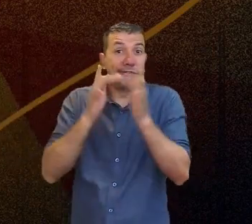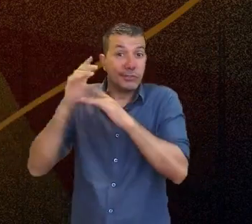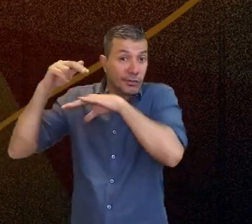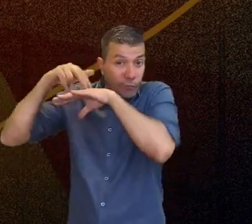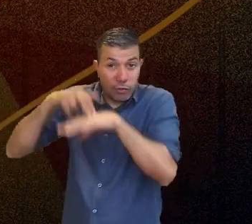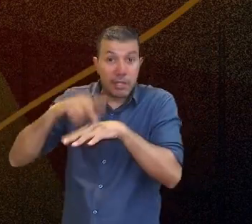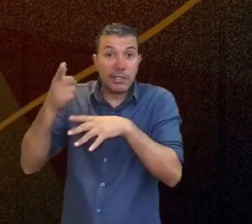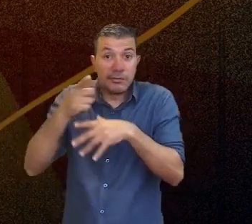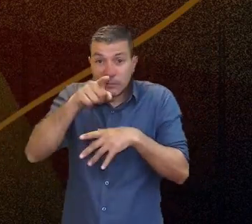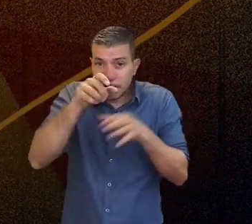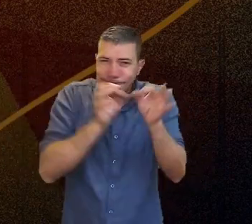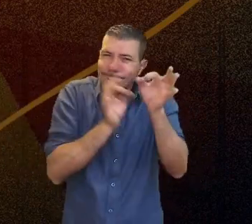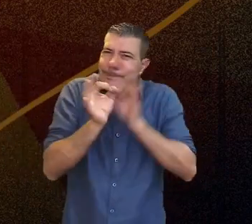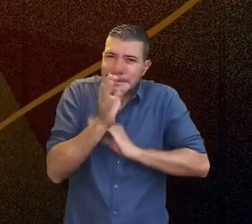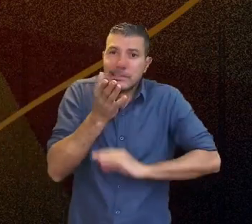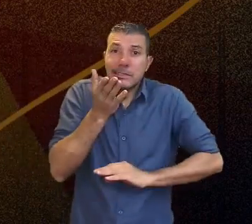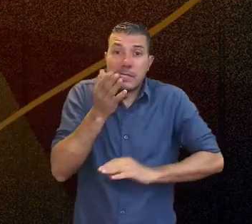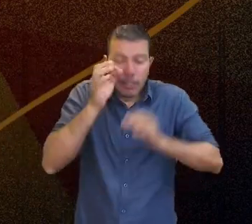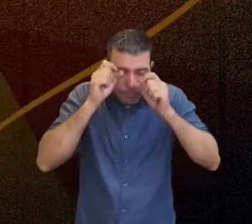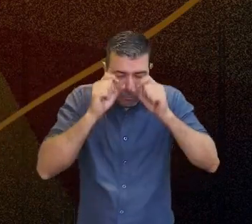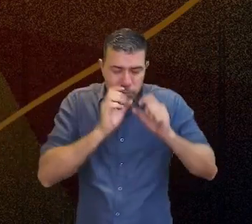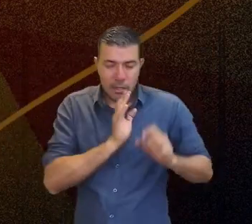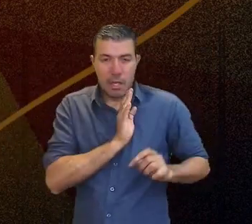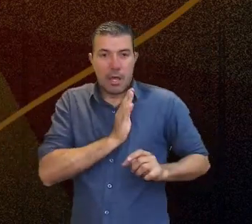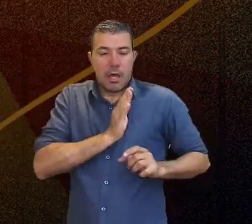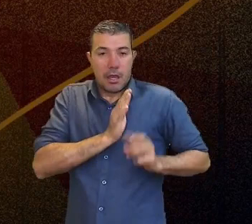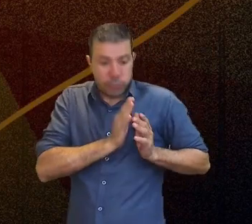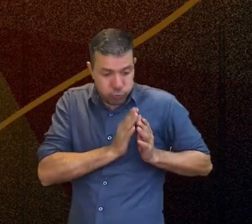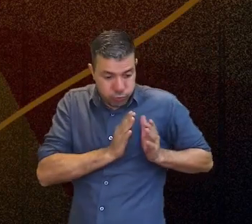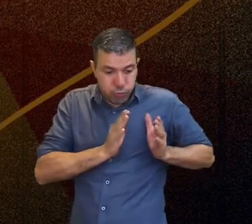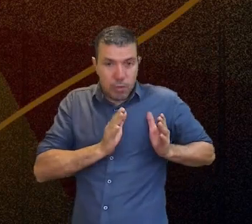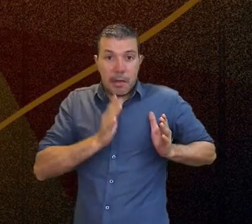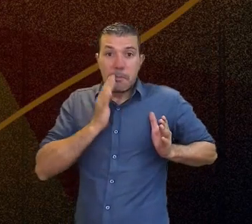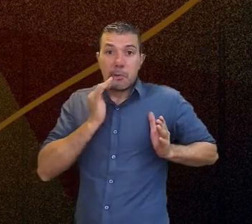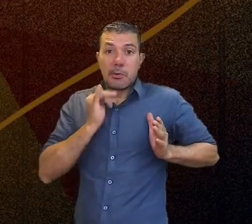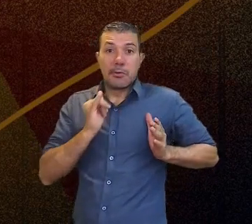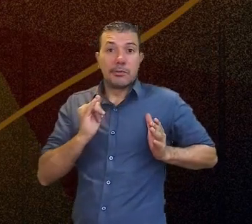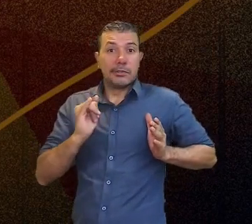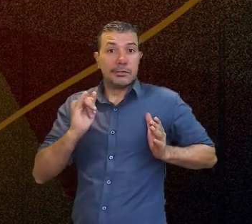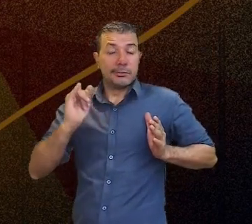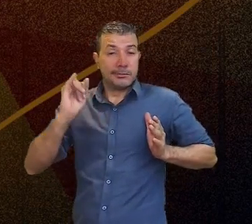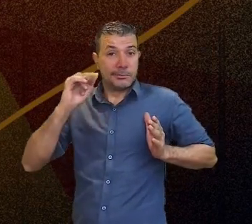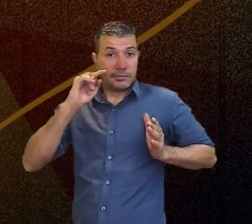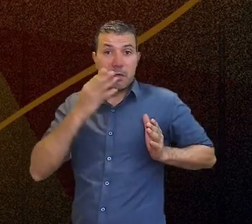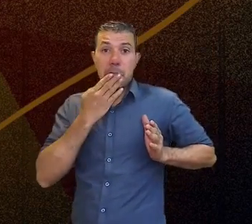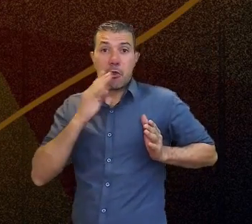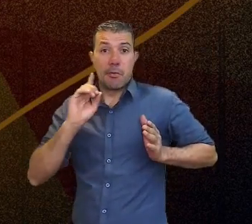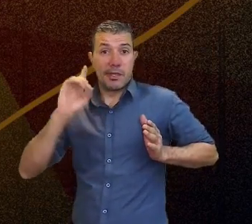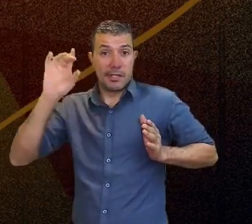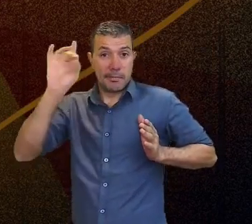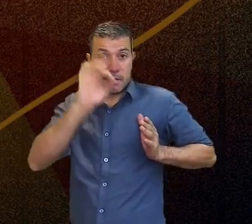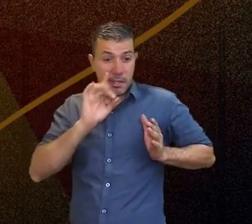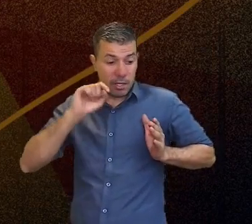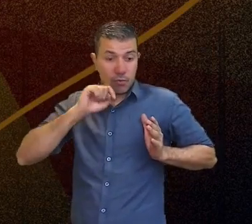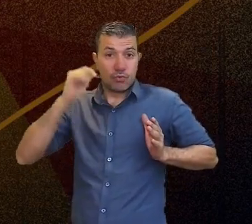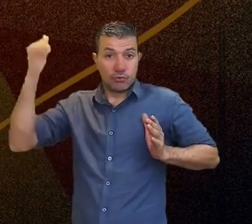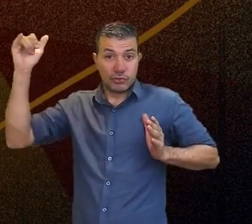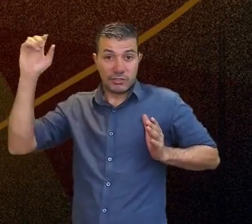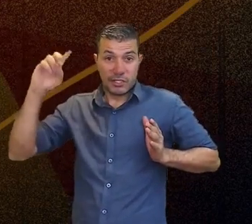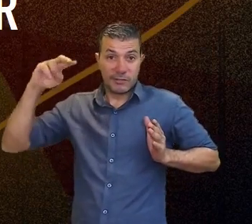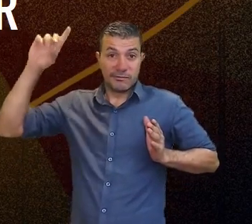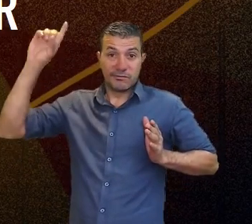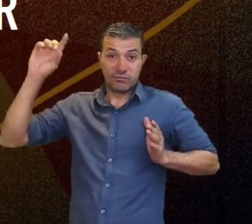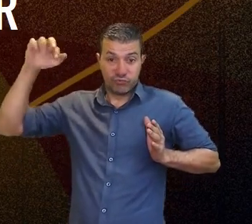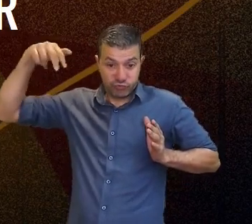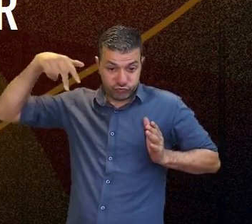você também deve estar preparado. Abra o seu coração para esta promessa especial, porque Deus há de vir outra vez. Vem para